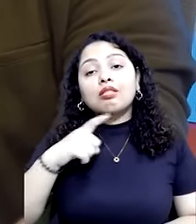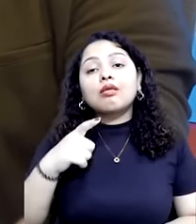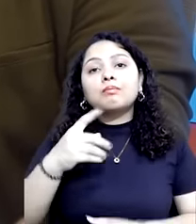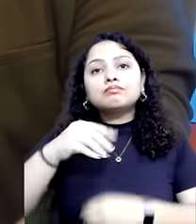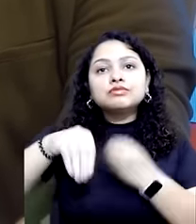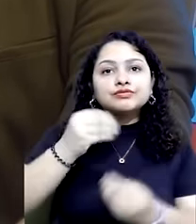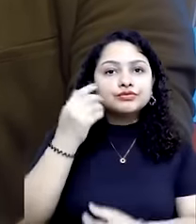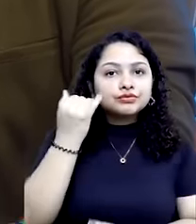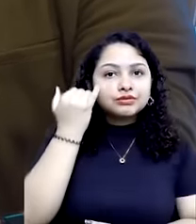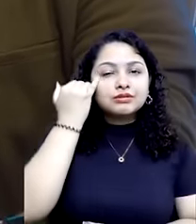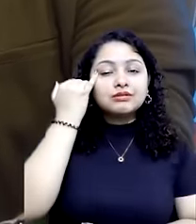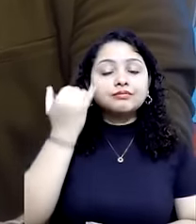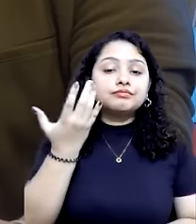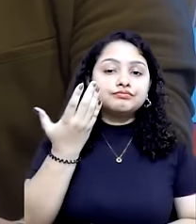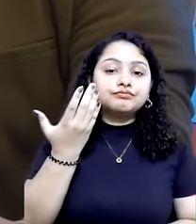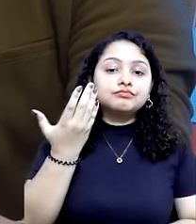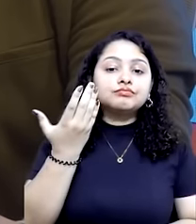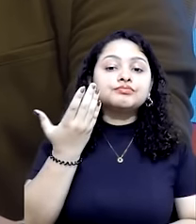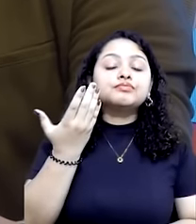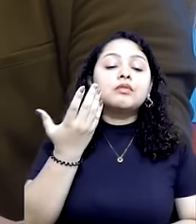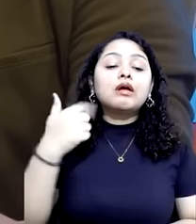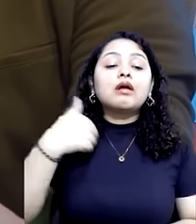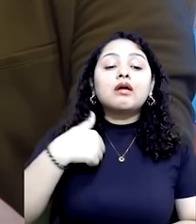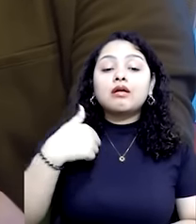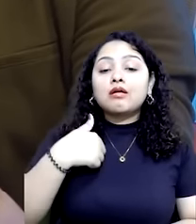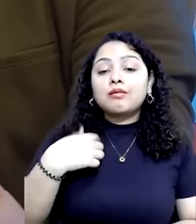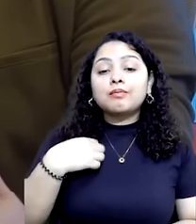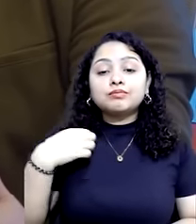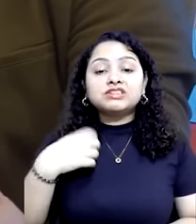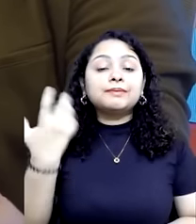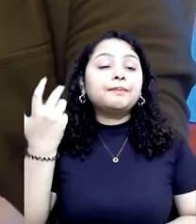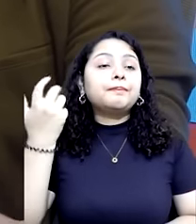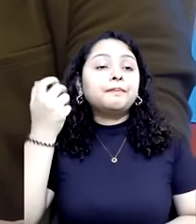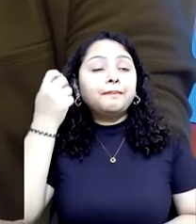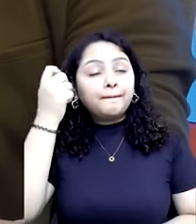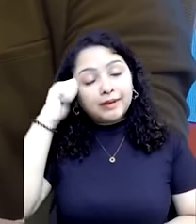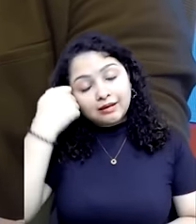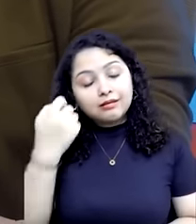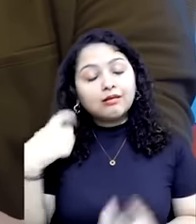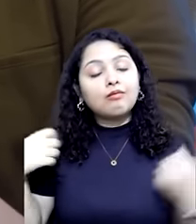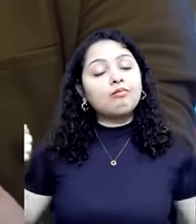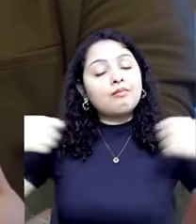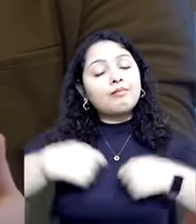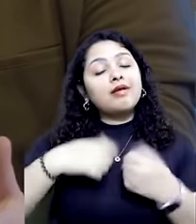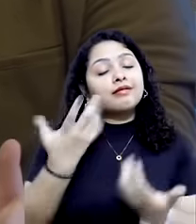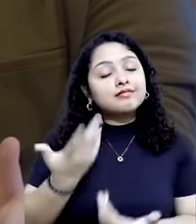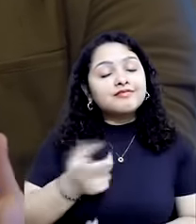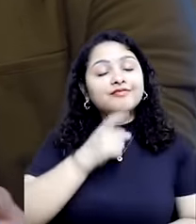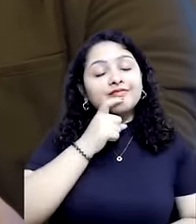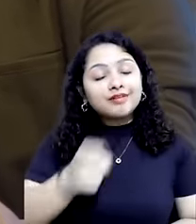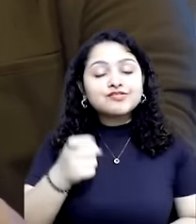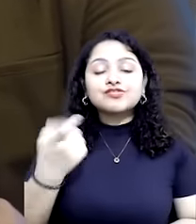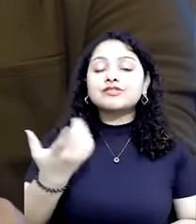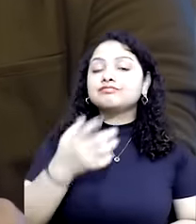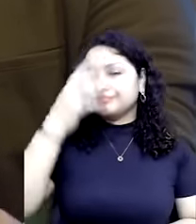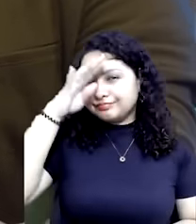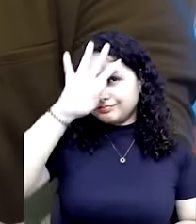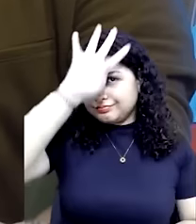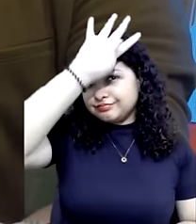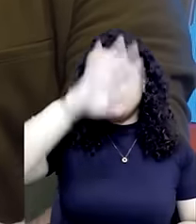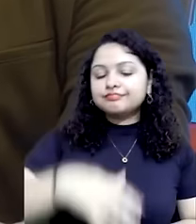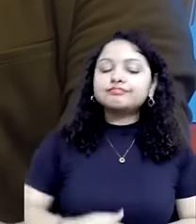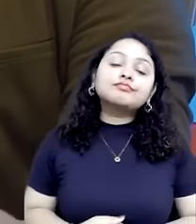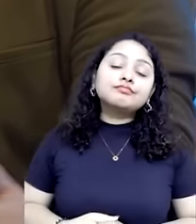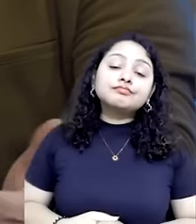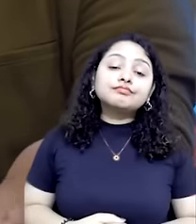orientais eu estou agora com uma camiseta preta com um blazer verde com o cabelo espetado com gel